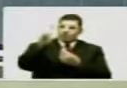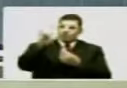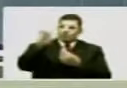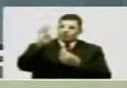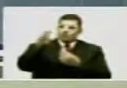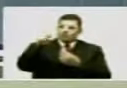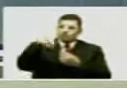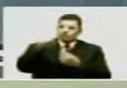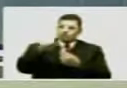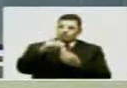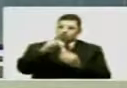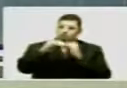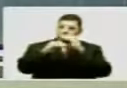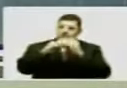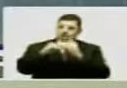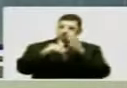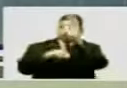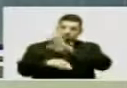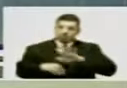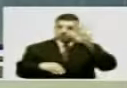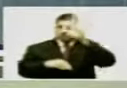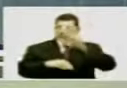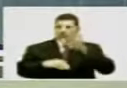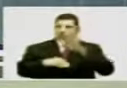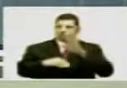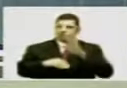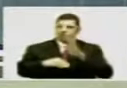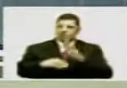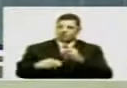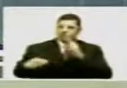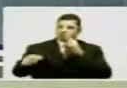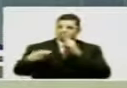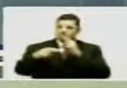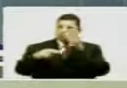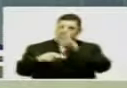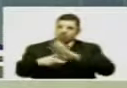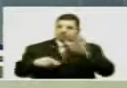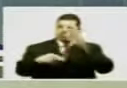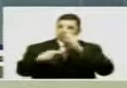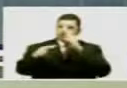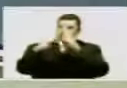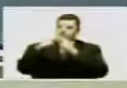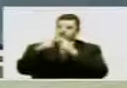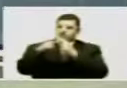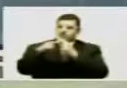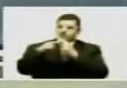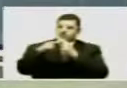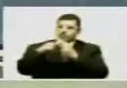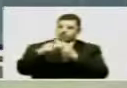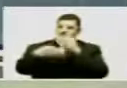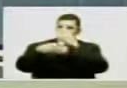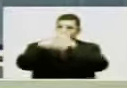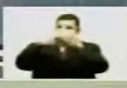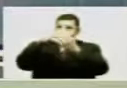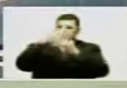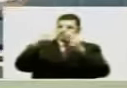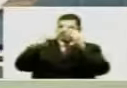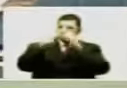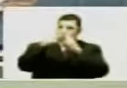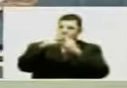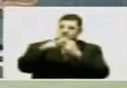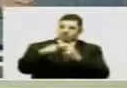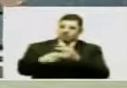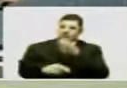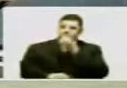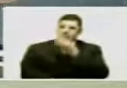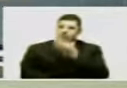Trindade, Superintendente Nacional da Superintendência Nacional de Saneamento e Infraestrutura da Caixa Econômica